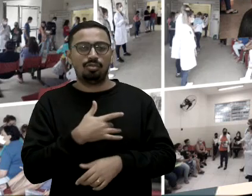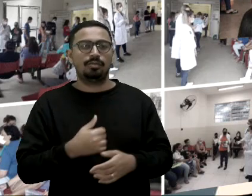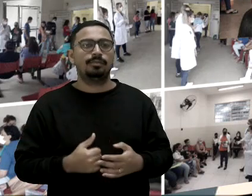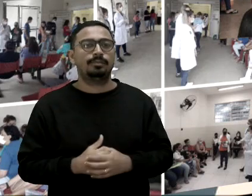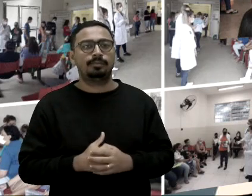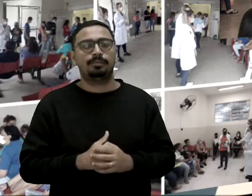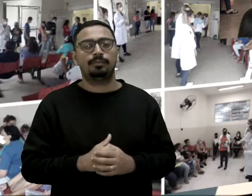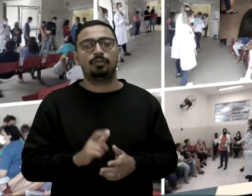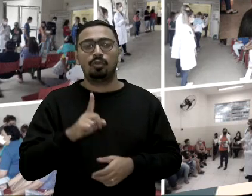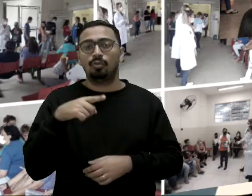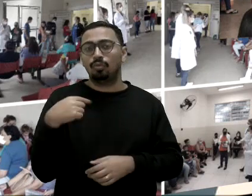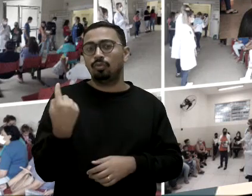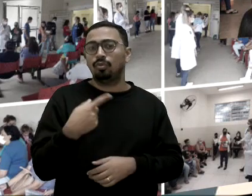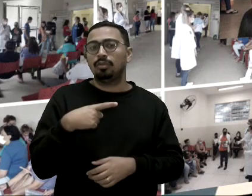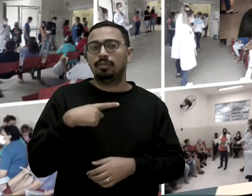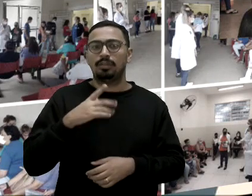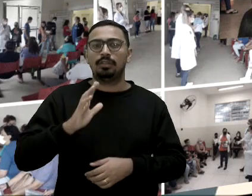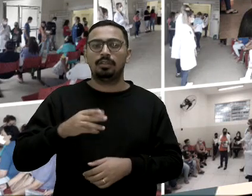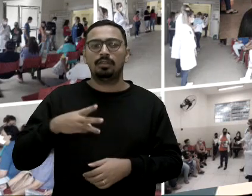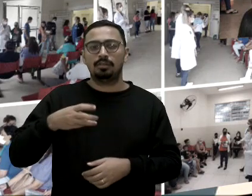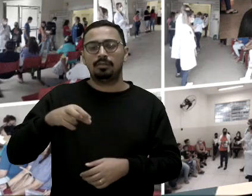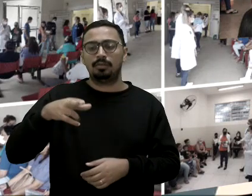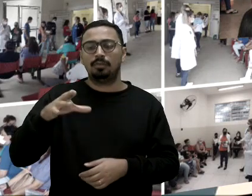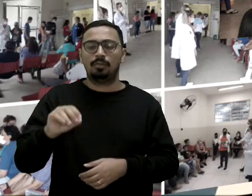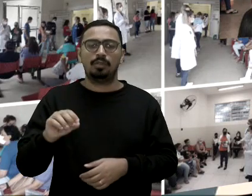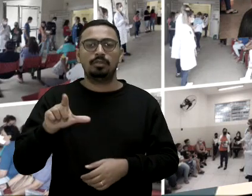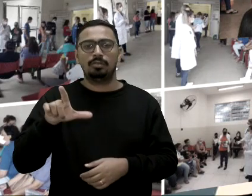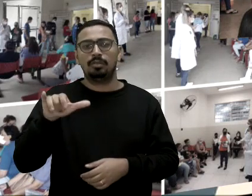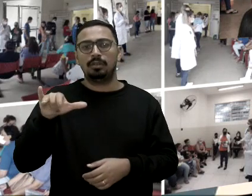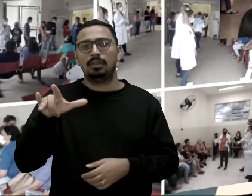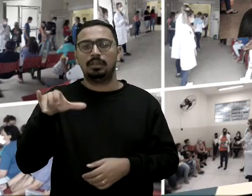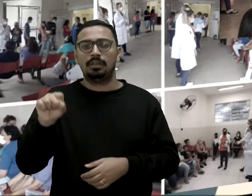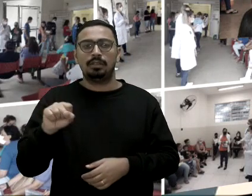E nós também temos o Márcio Lilás, que é referente